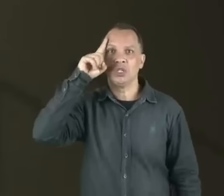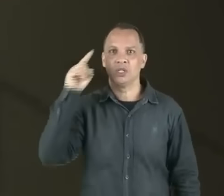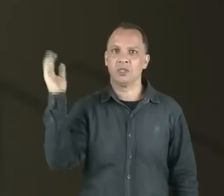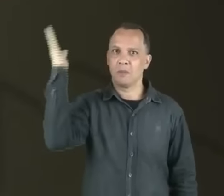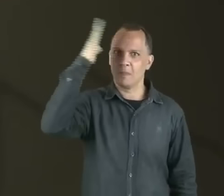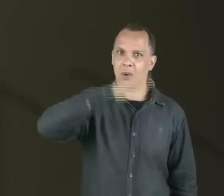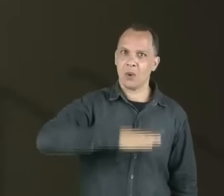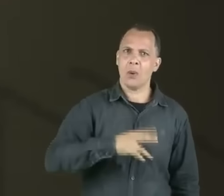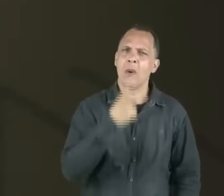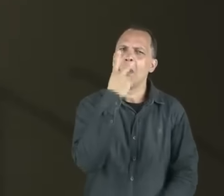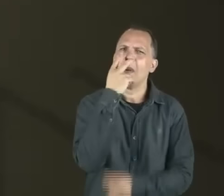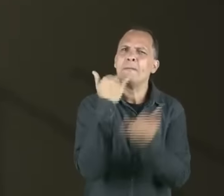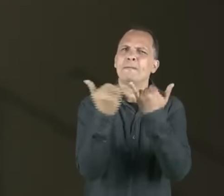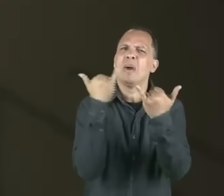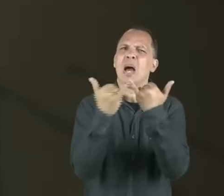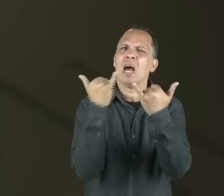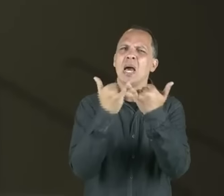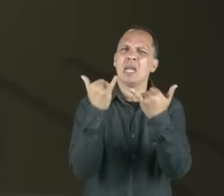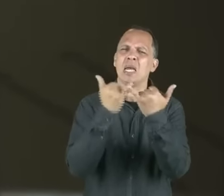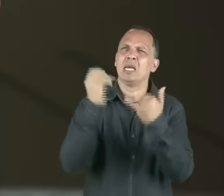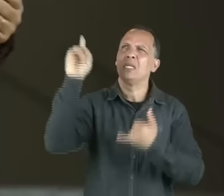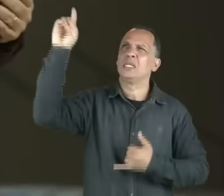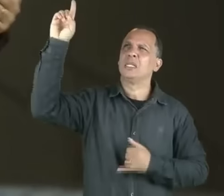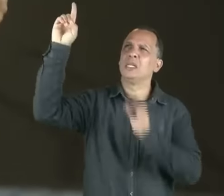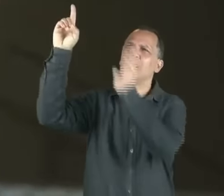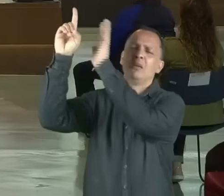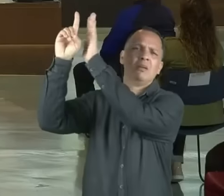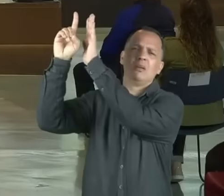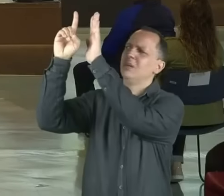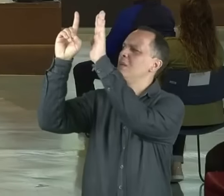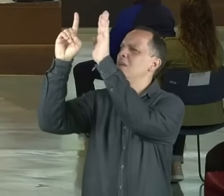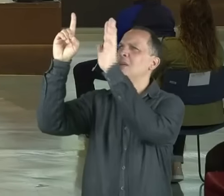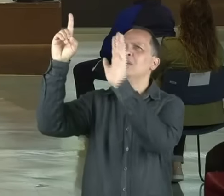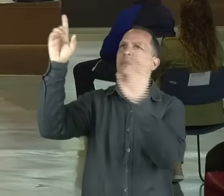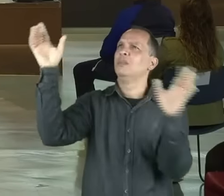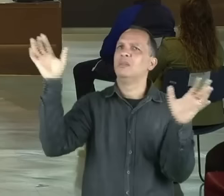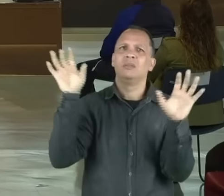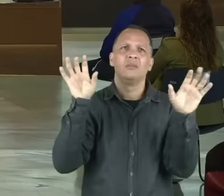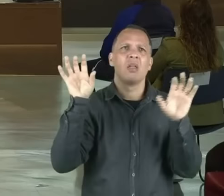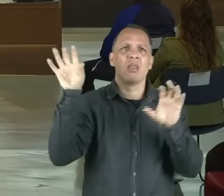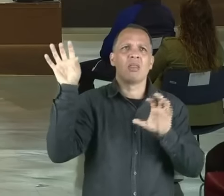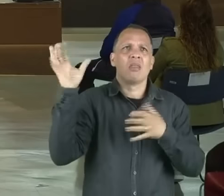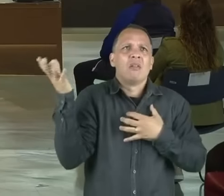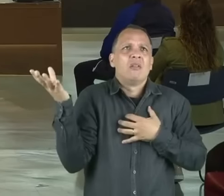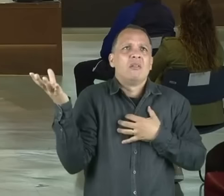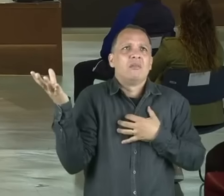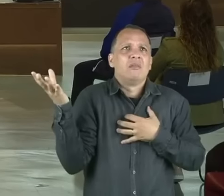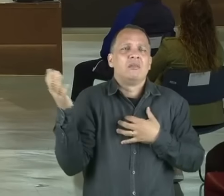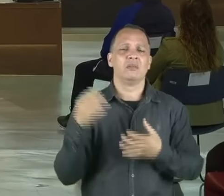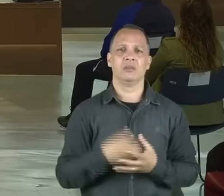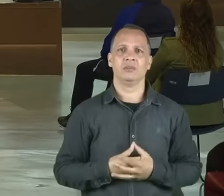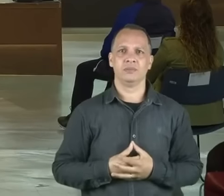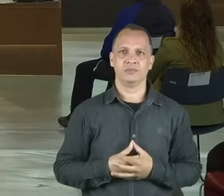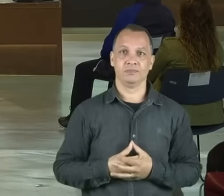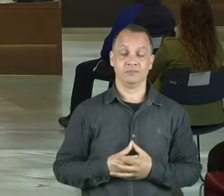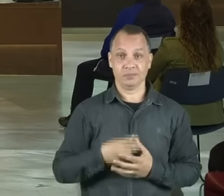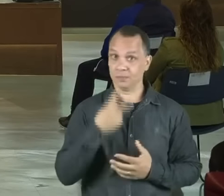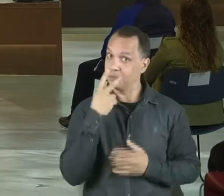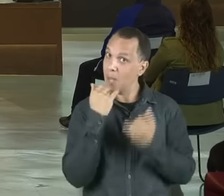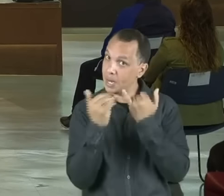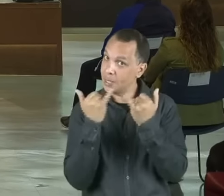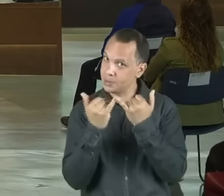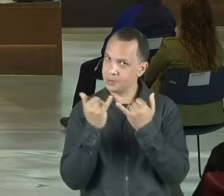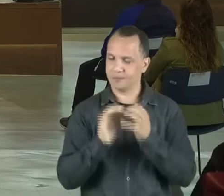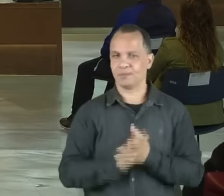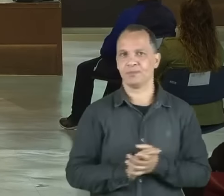eu não sei se você já viveu esse dia É mas esse ano no começo do ano meu amigo muito querido